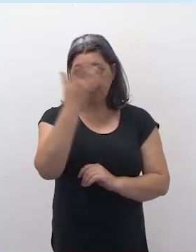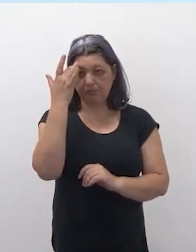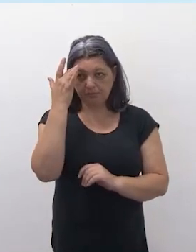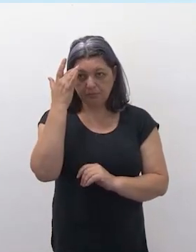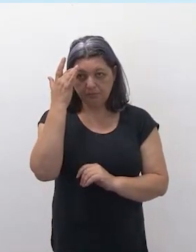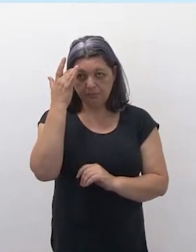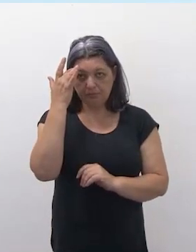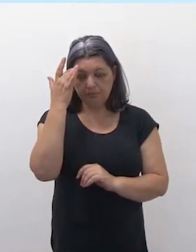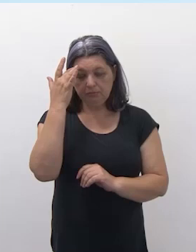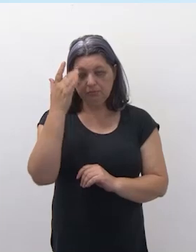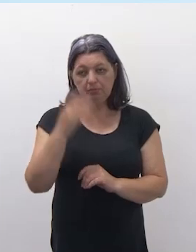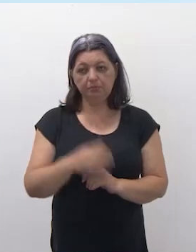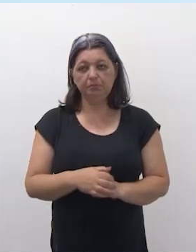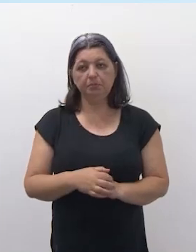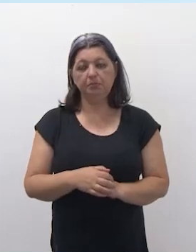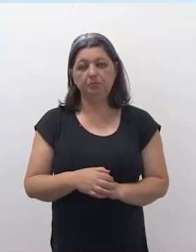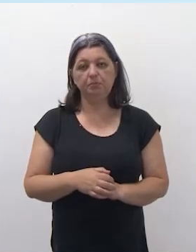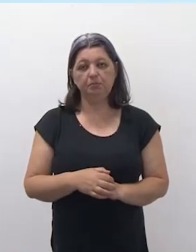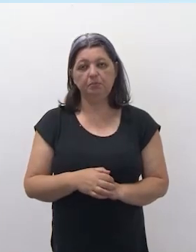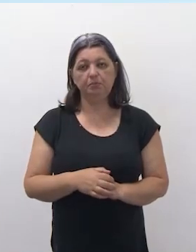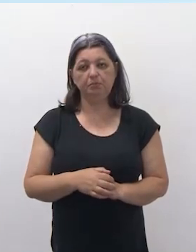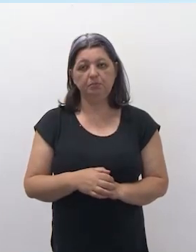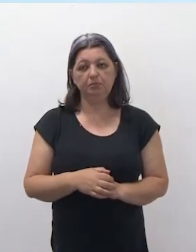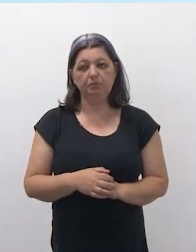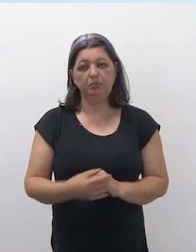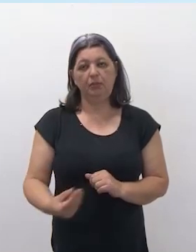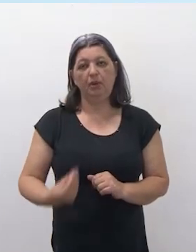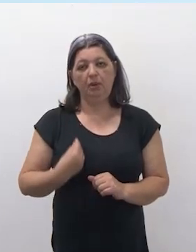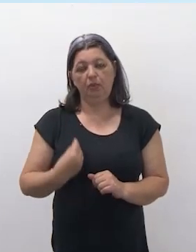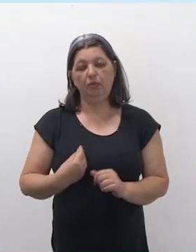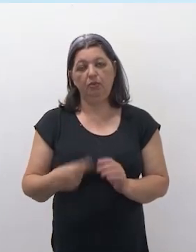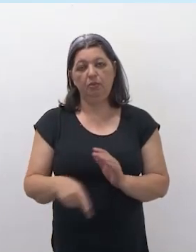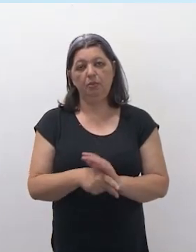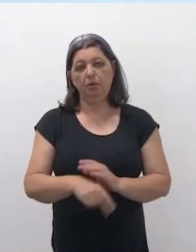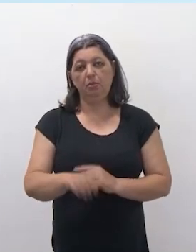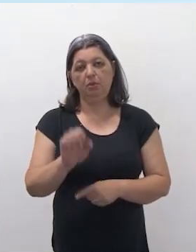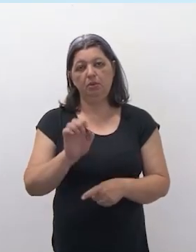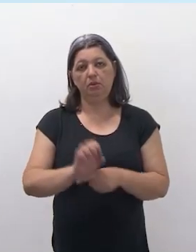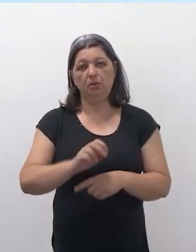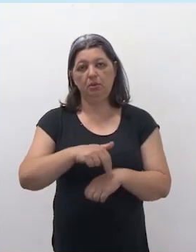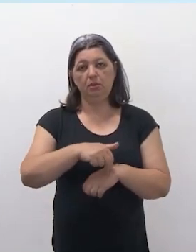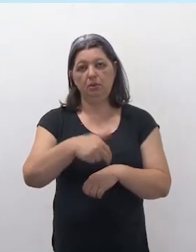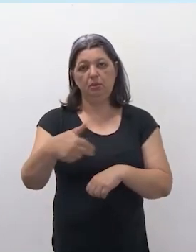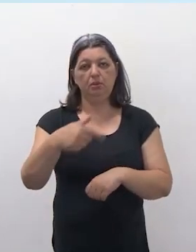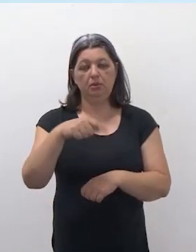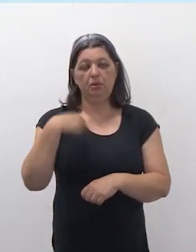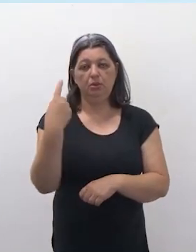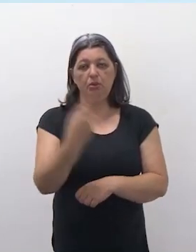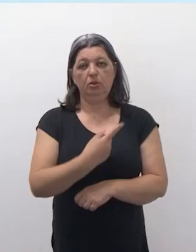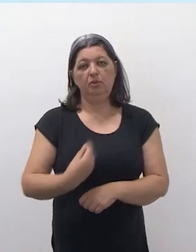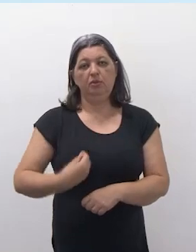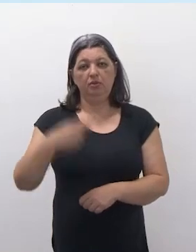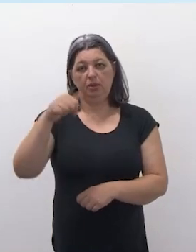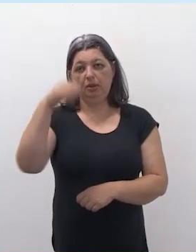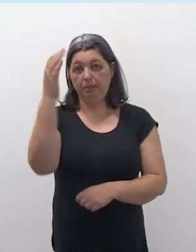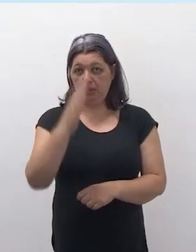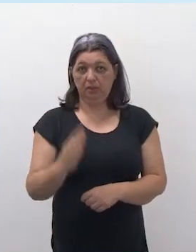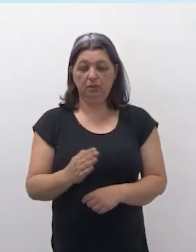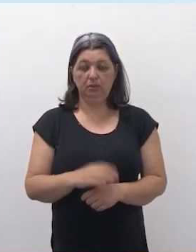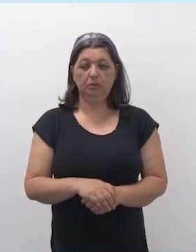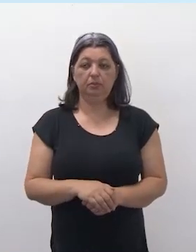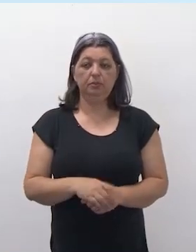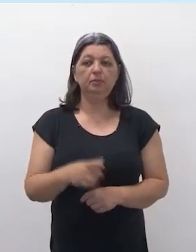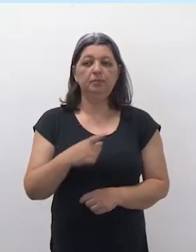a uma pessoa que pertence a um Estado-nação, né? Então, nós pertencemos ao Brasil e a pessoa que tem um